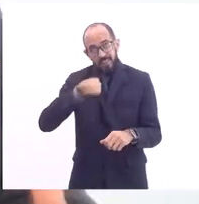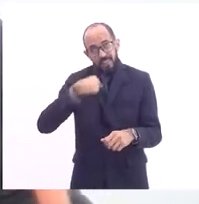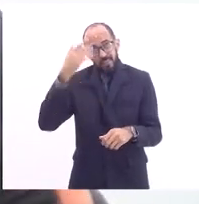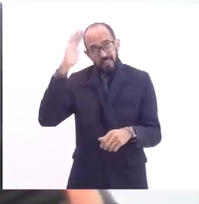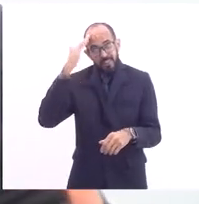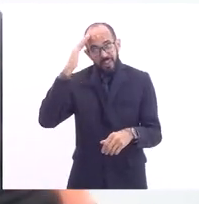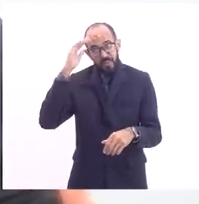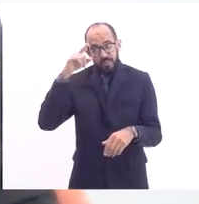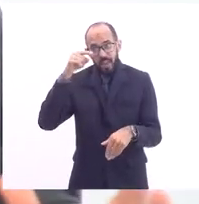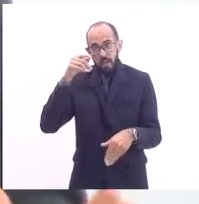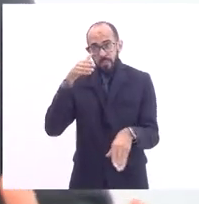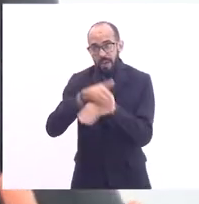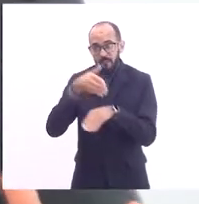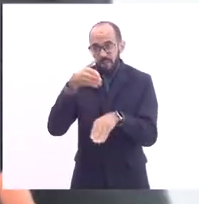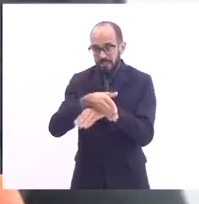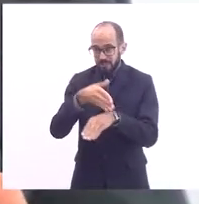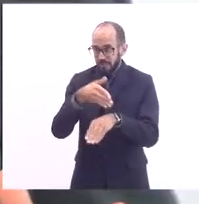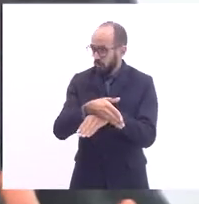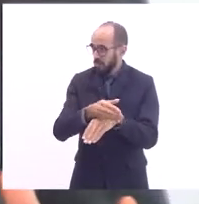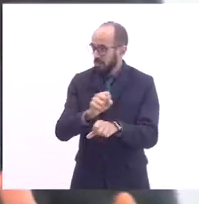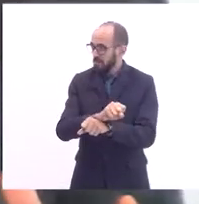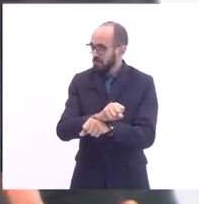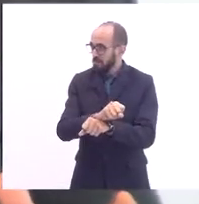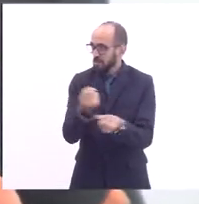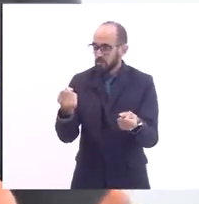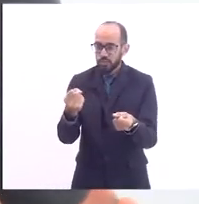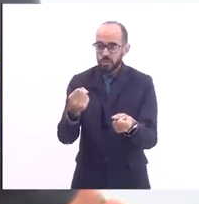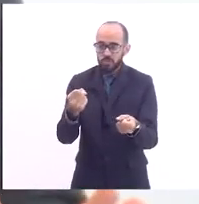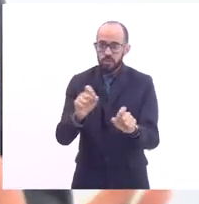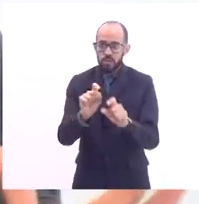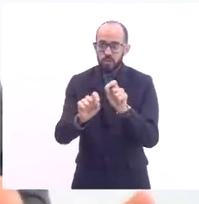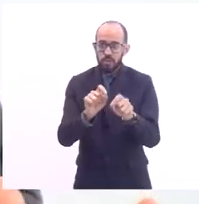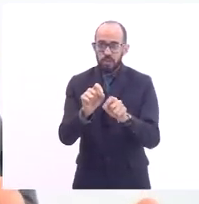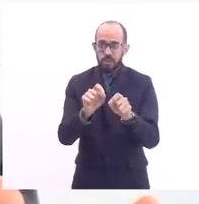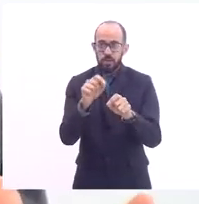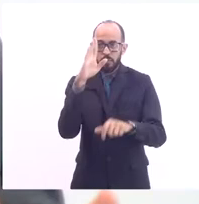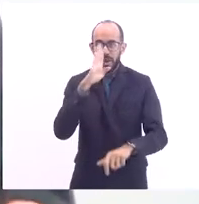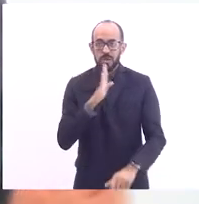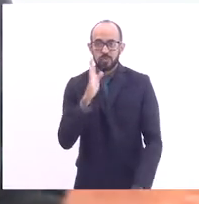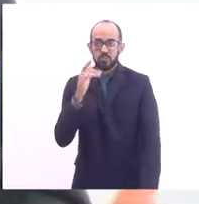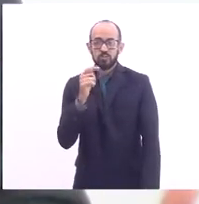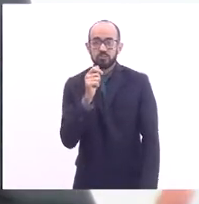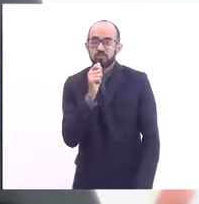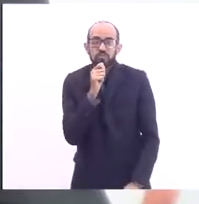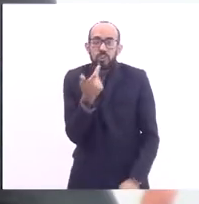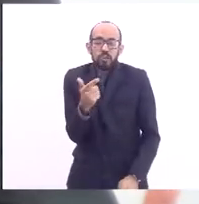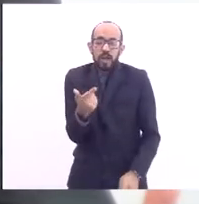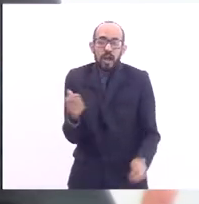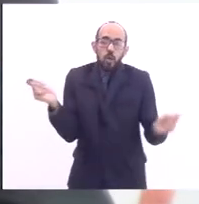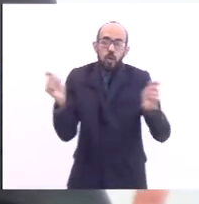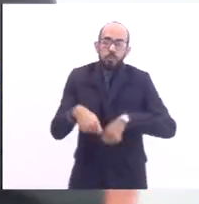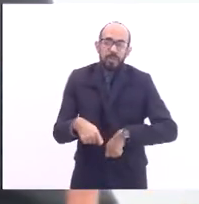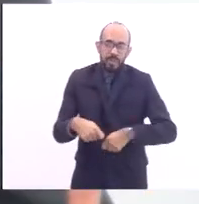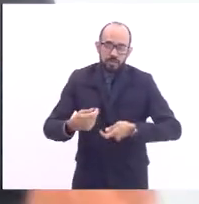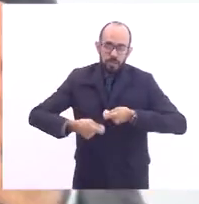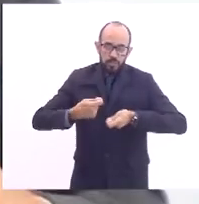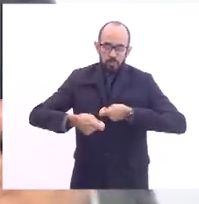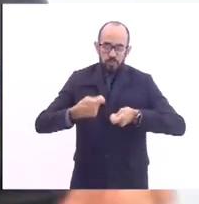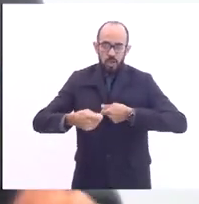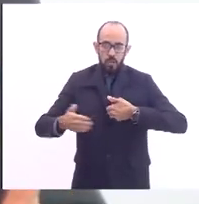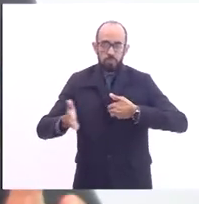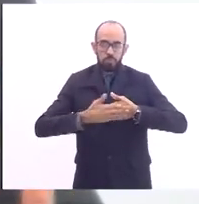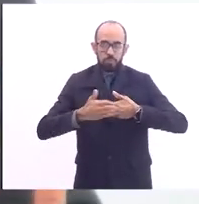invasão. Não é possível que o Brasil não tenha competência para administrar o serviço